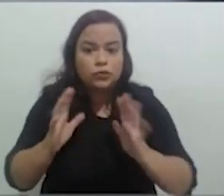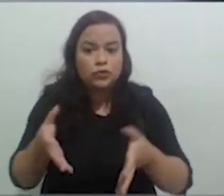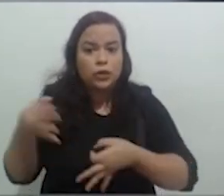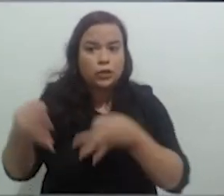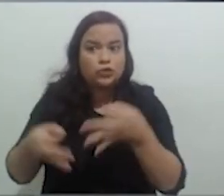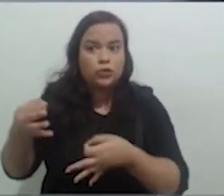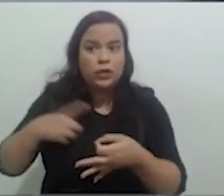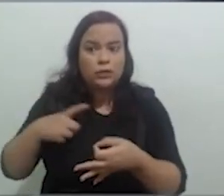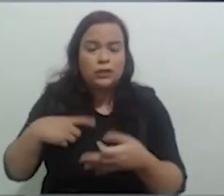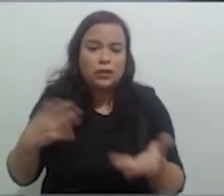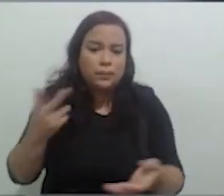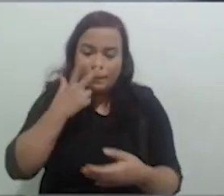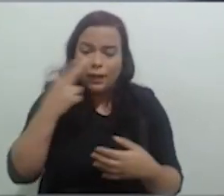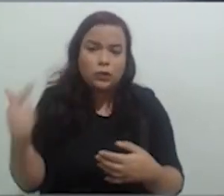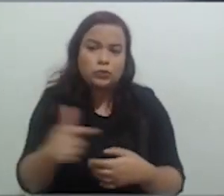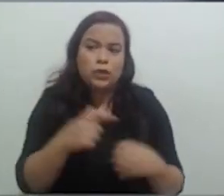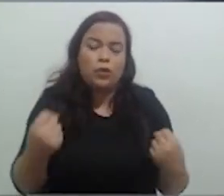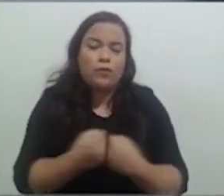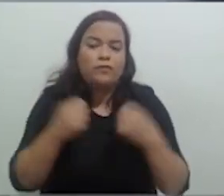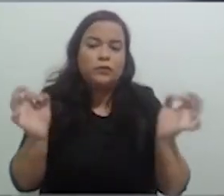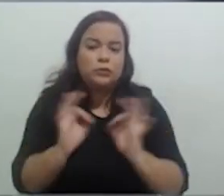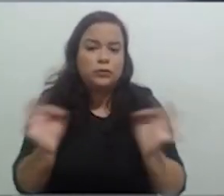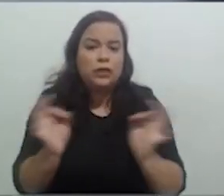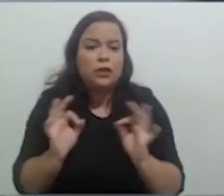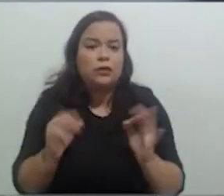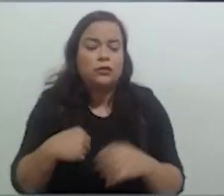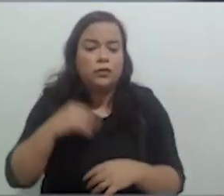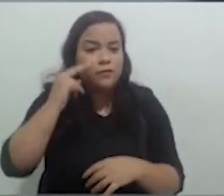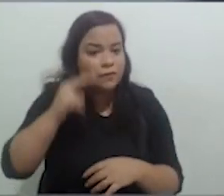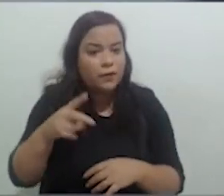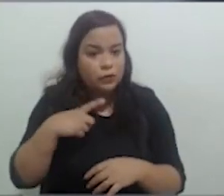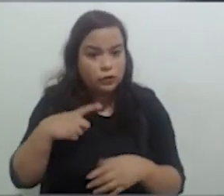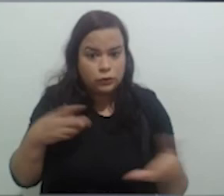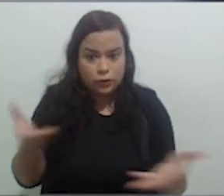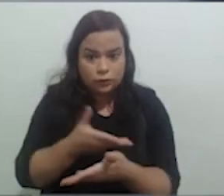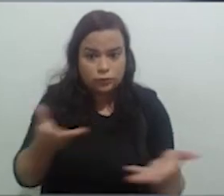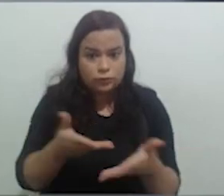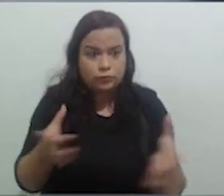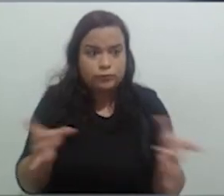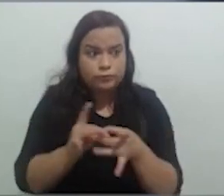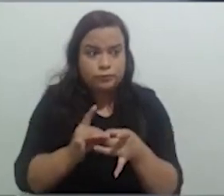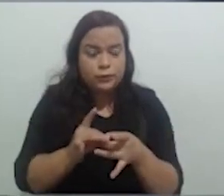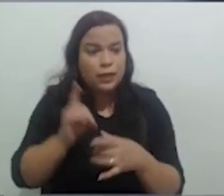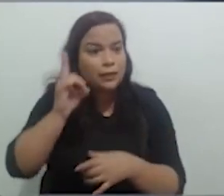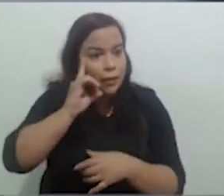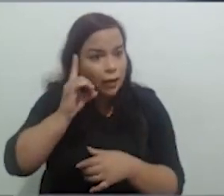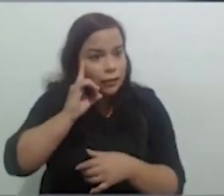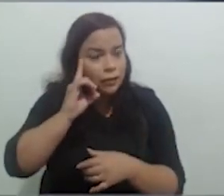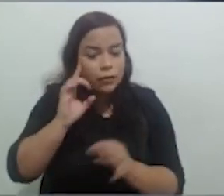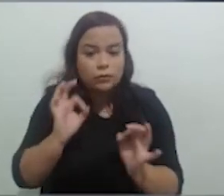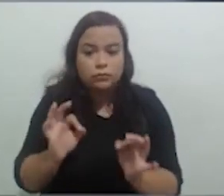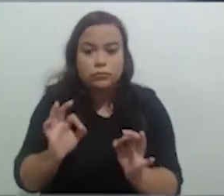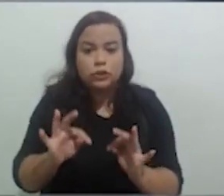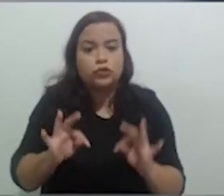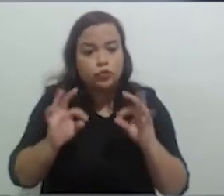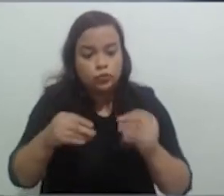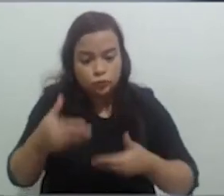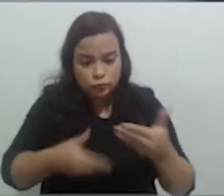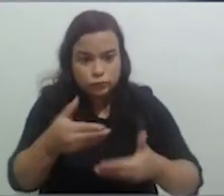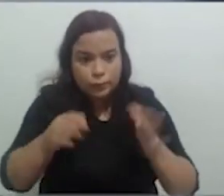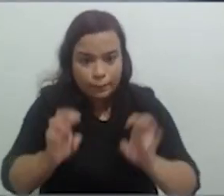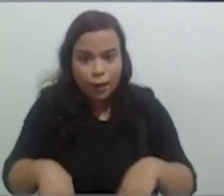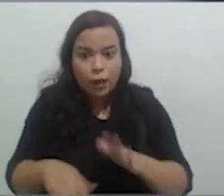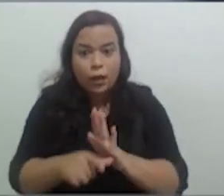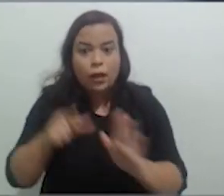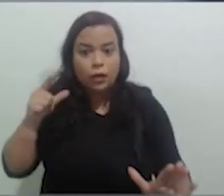aí. Veja que eu estou relacionando as datas e afirmando que tudo isso ocorreu antes da alteração